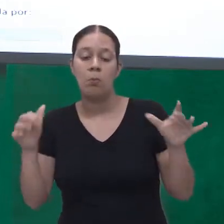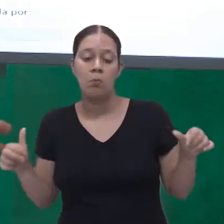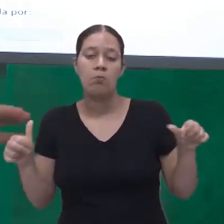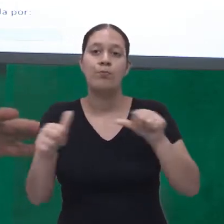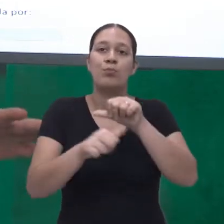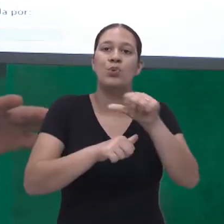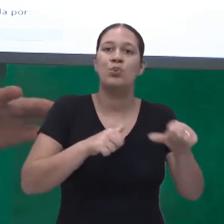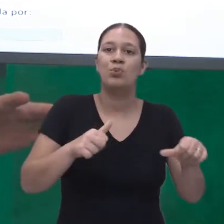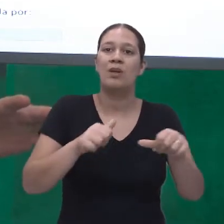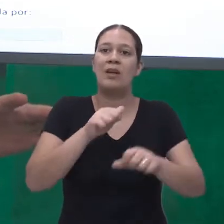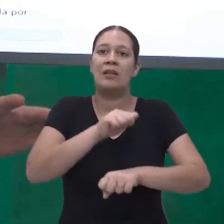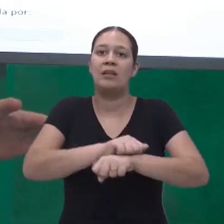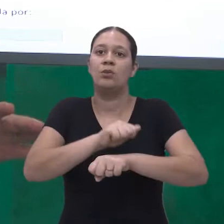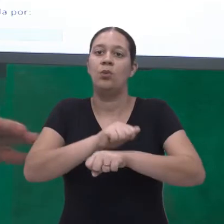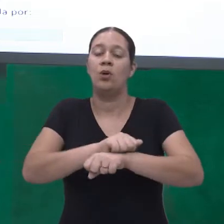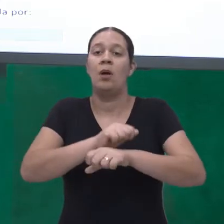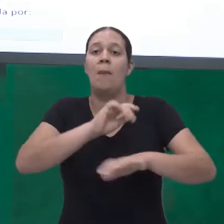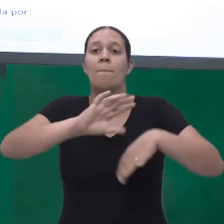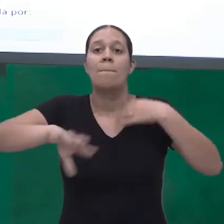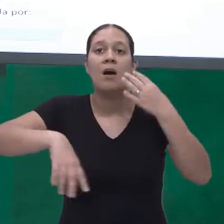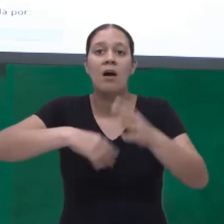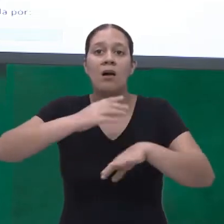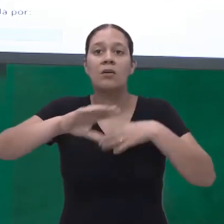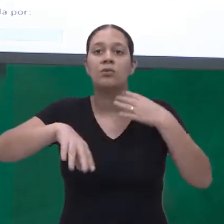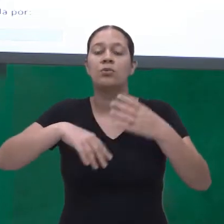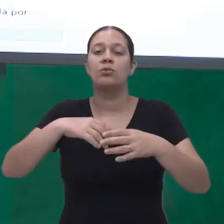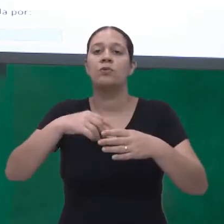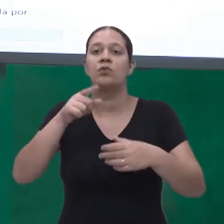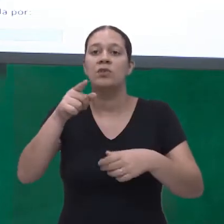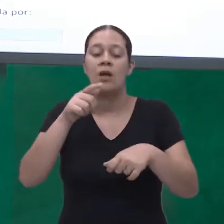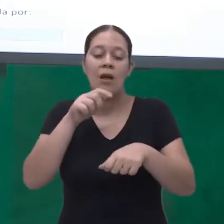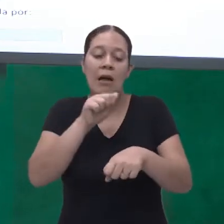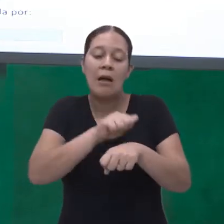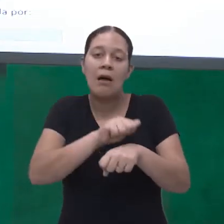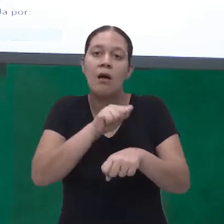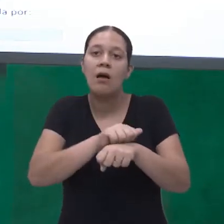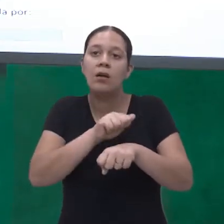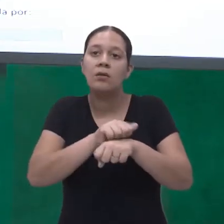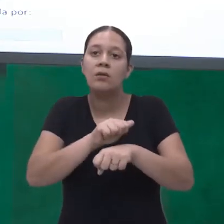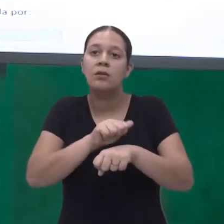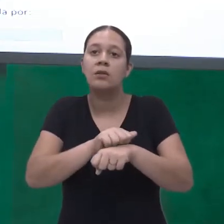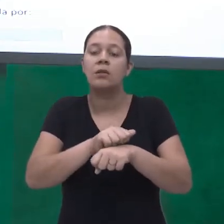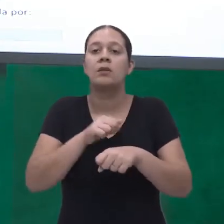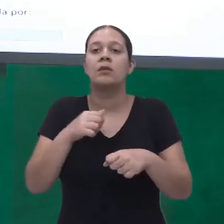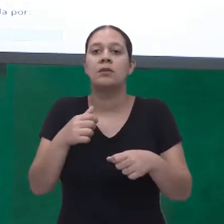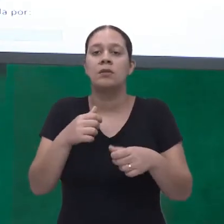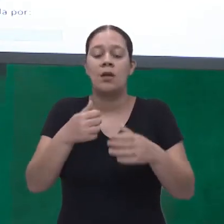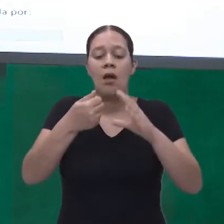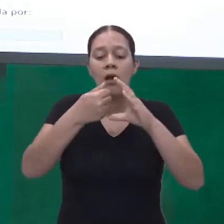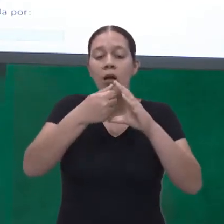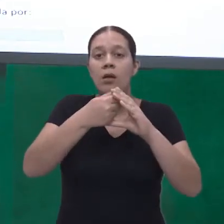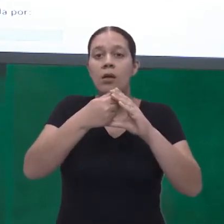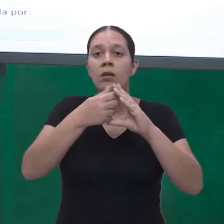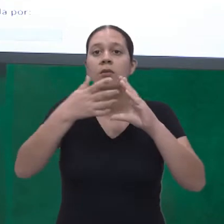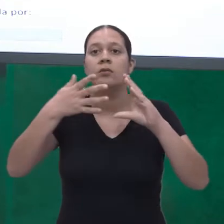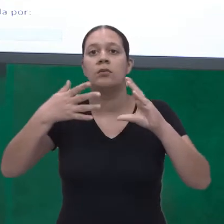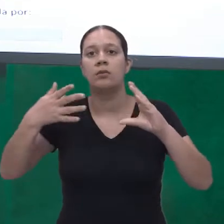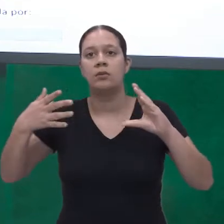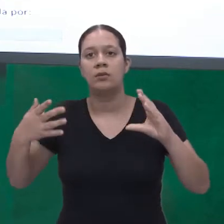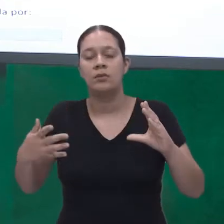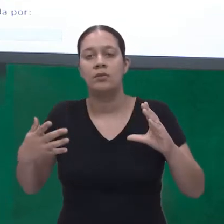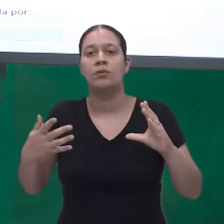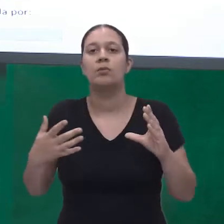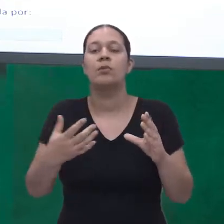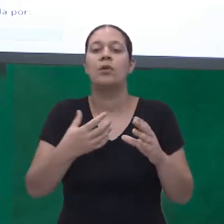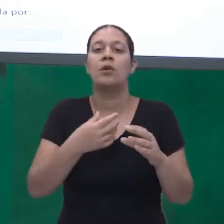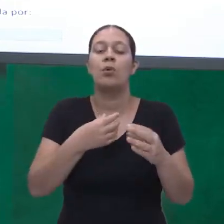uma bagunça. Então, você tem um estado gasoso, como grande característica, a forma